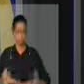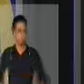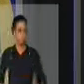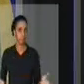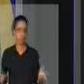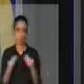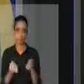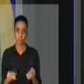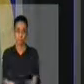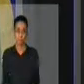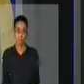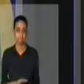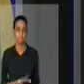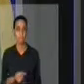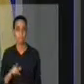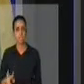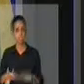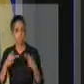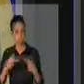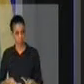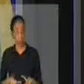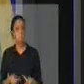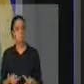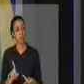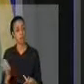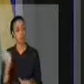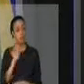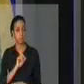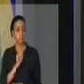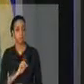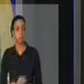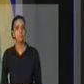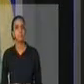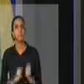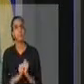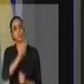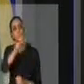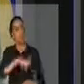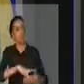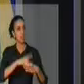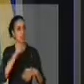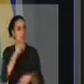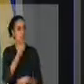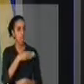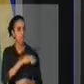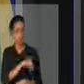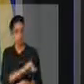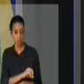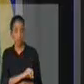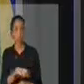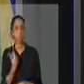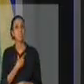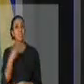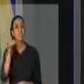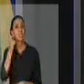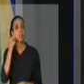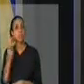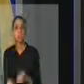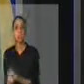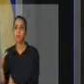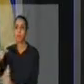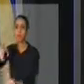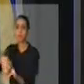desse projeto de reestruturação do câncer no Triângulo Mineiro, juntamente com a liderança do deputado Caio, nós estamos colocando unidades